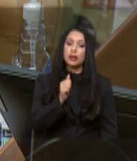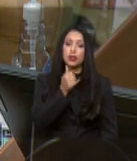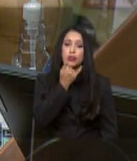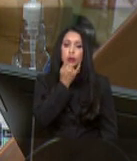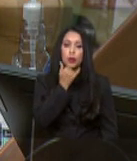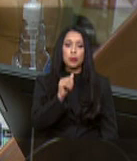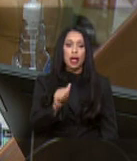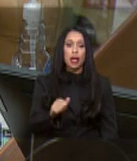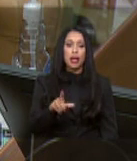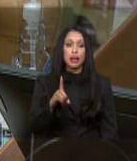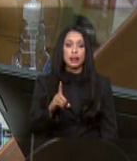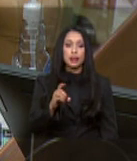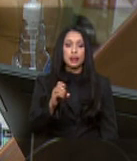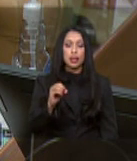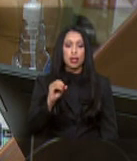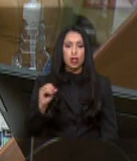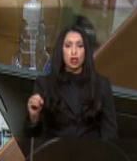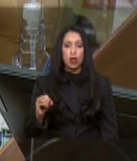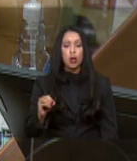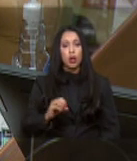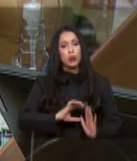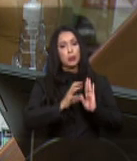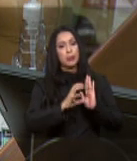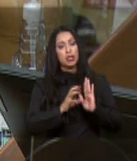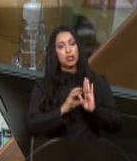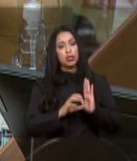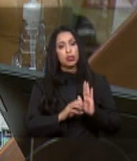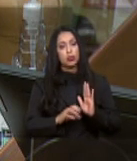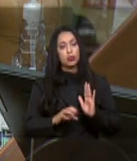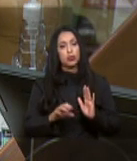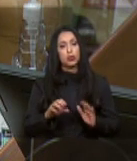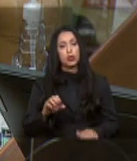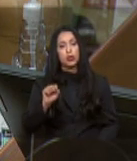Partido Sustentabilidade, parece,